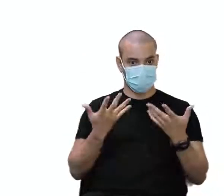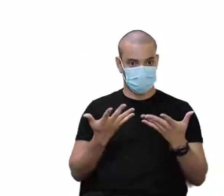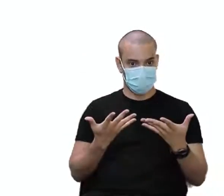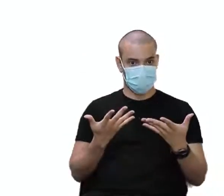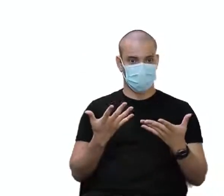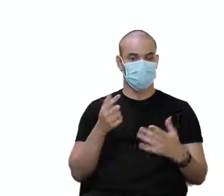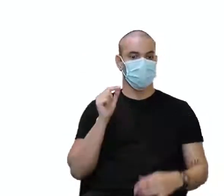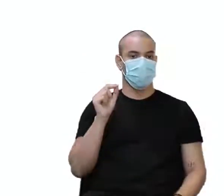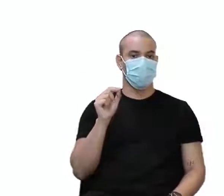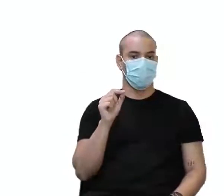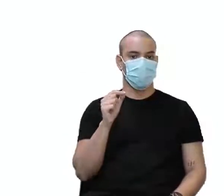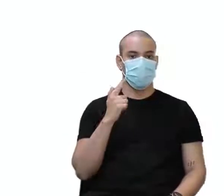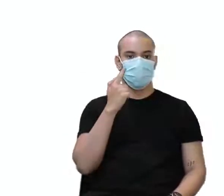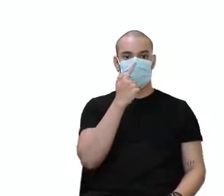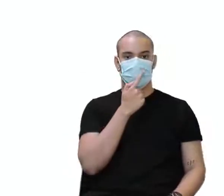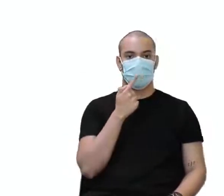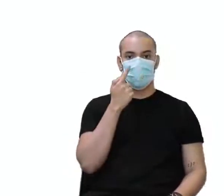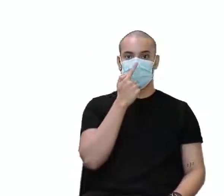de